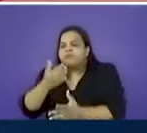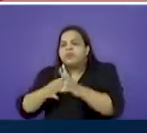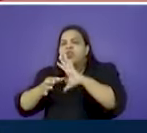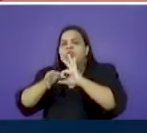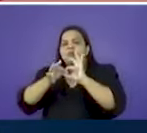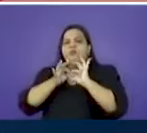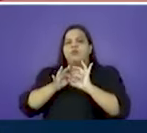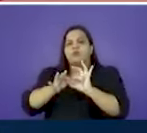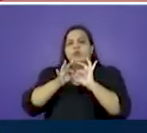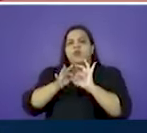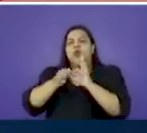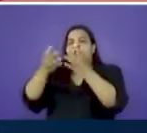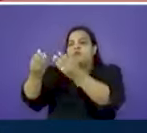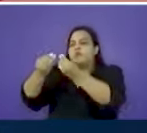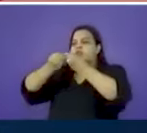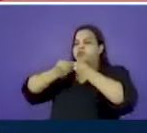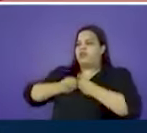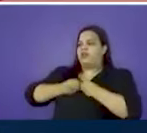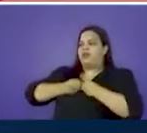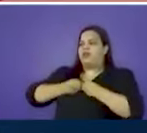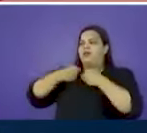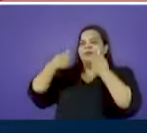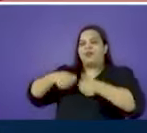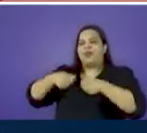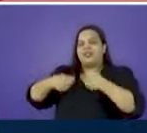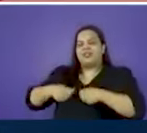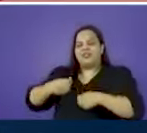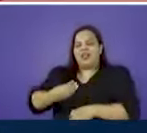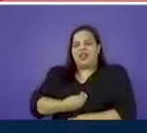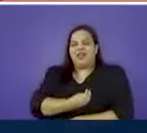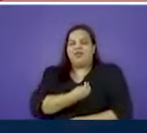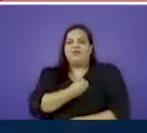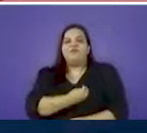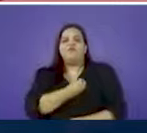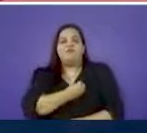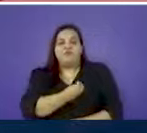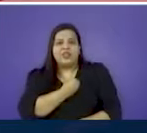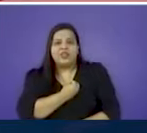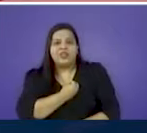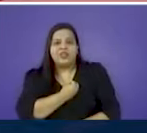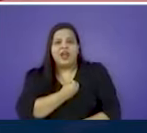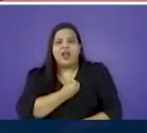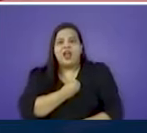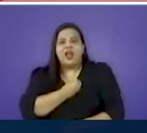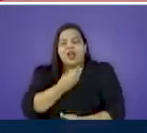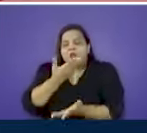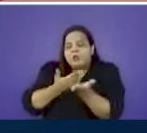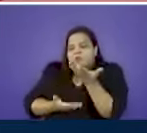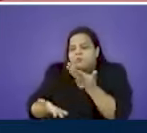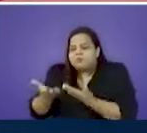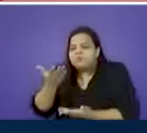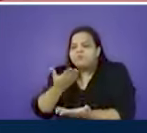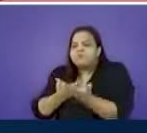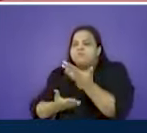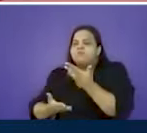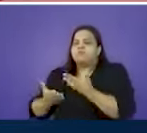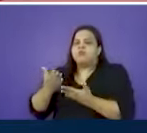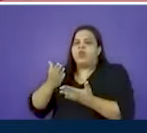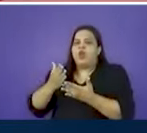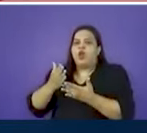dada, mas ela precisa ser desfrutada, ela precisa ser cultivada, ela precisa ser